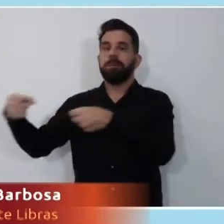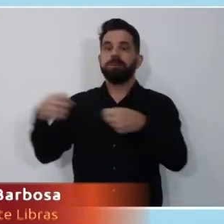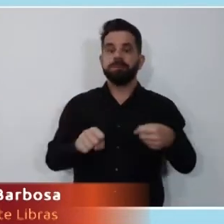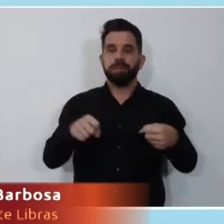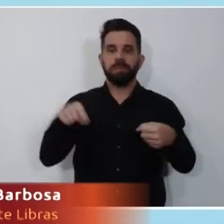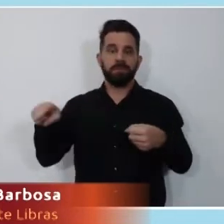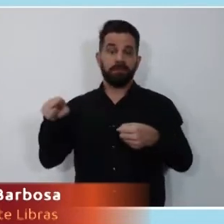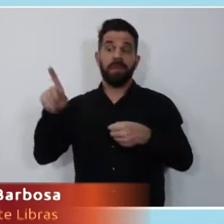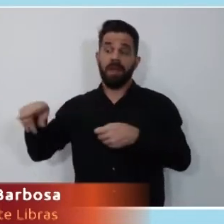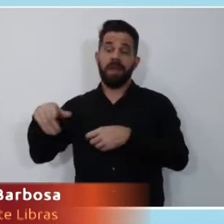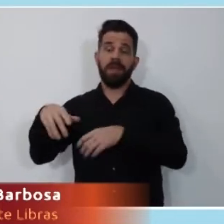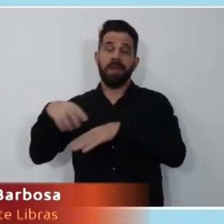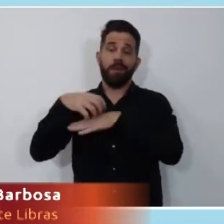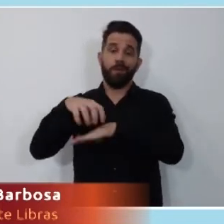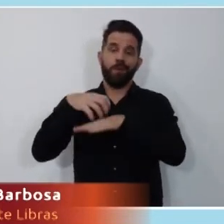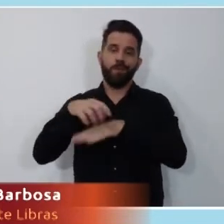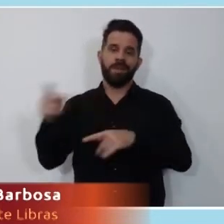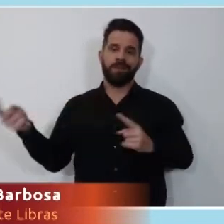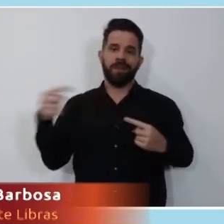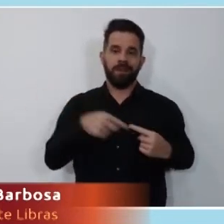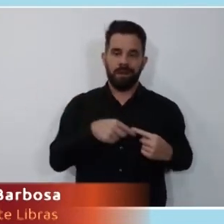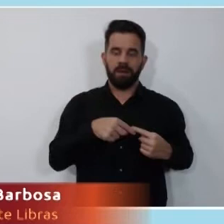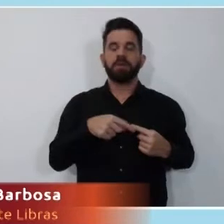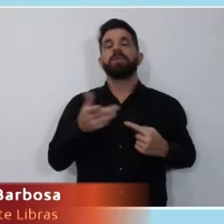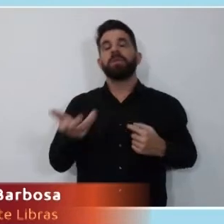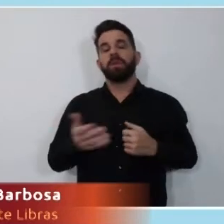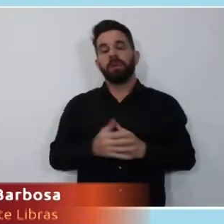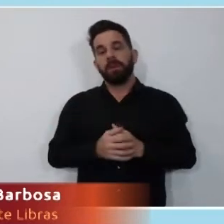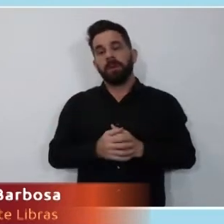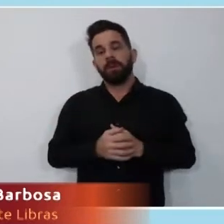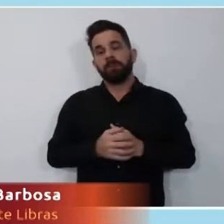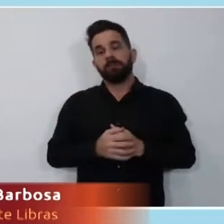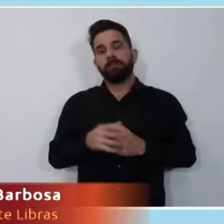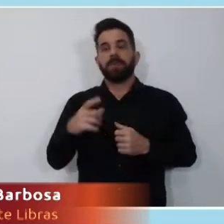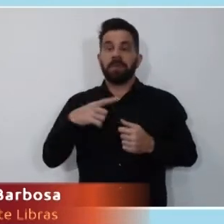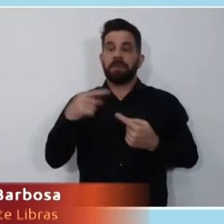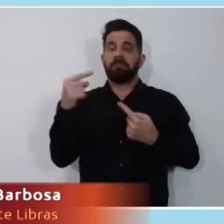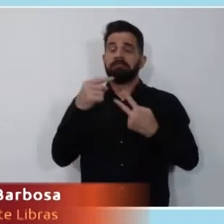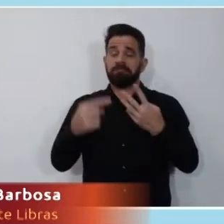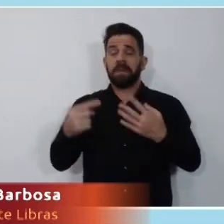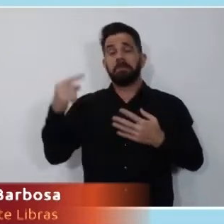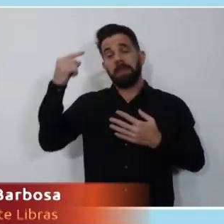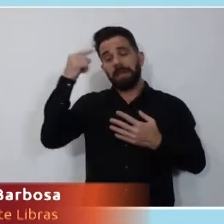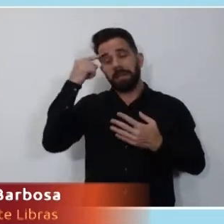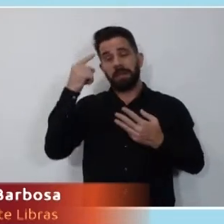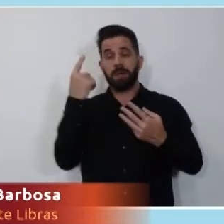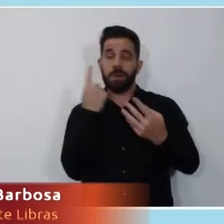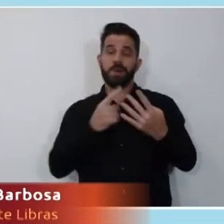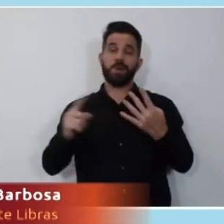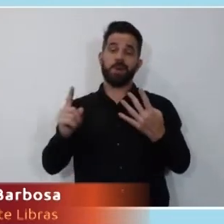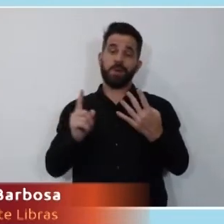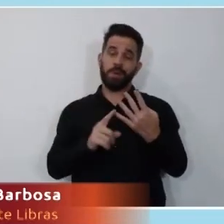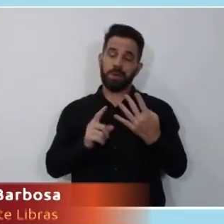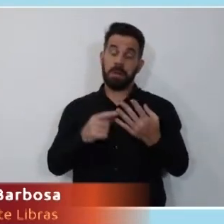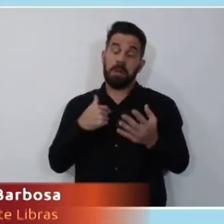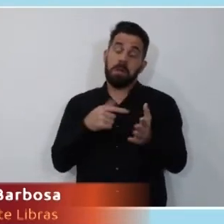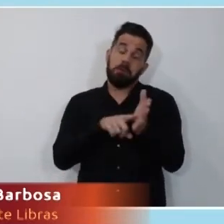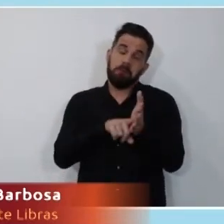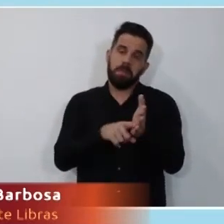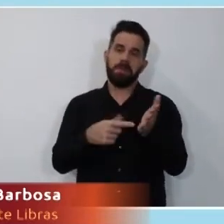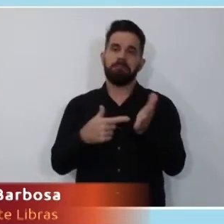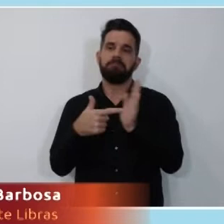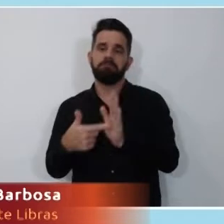né? Ou talvez melhorar talvez as condições de operação, né? E como último ponto que eu posso diagnosticar para dar a palavra